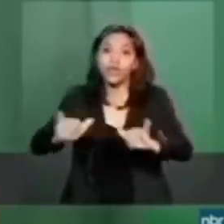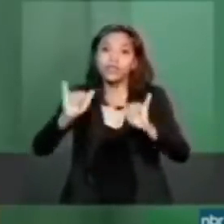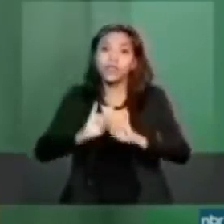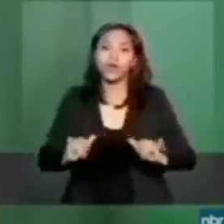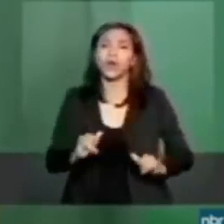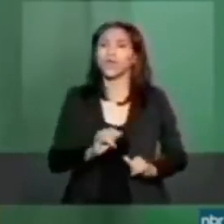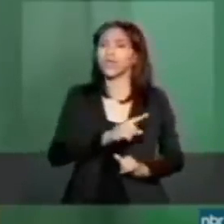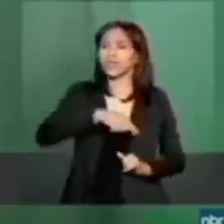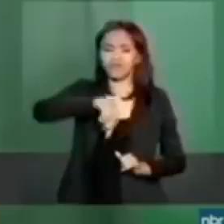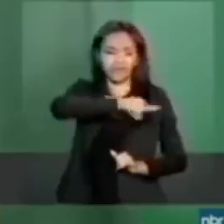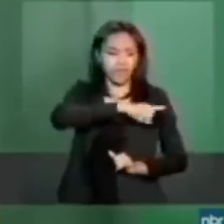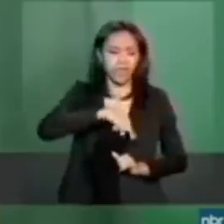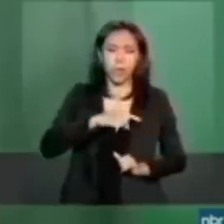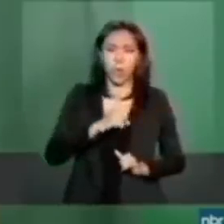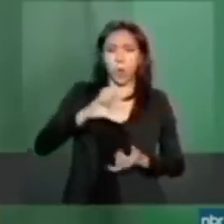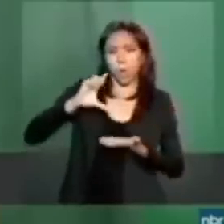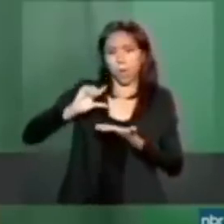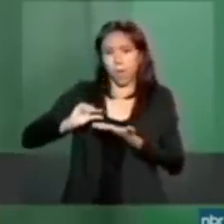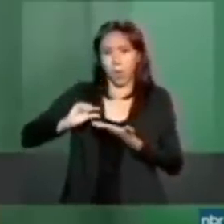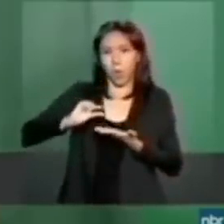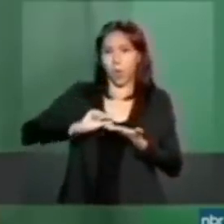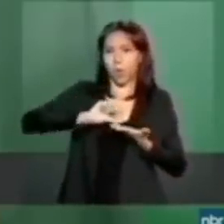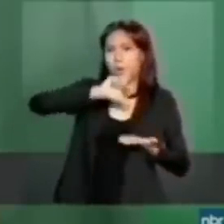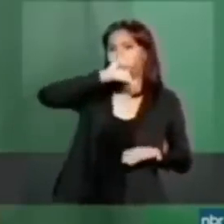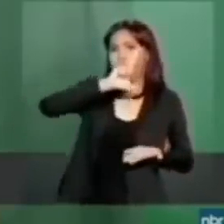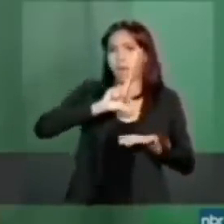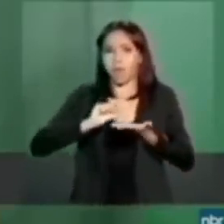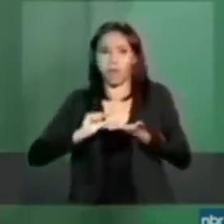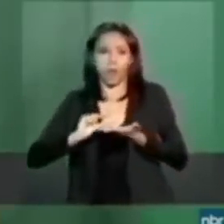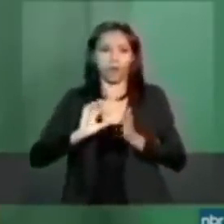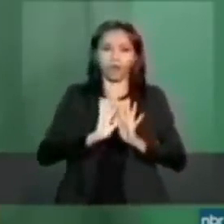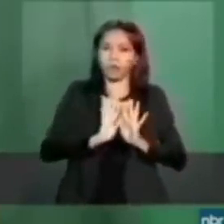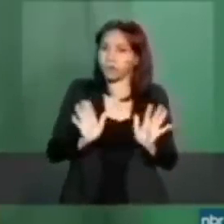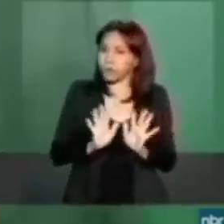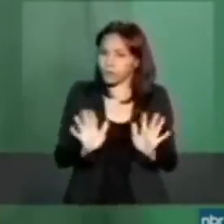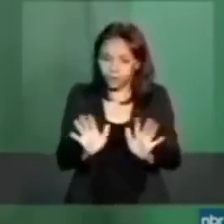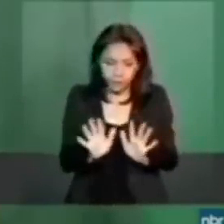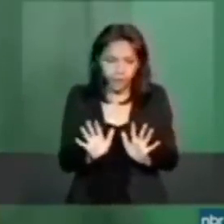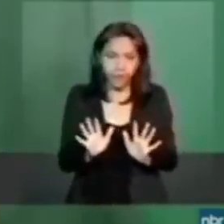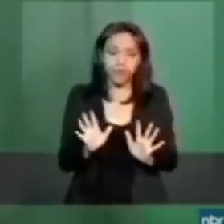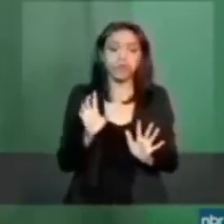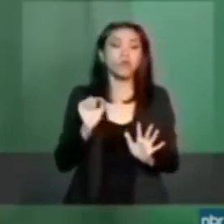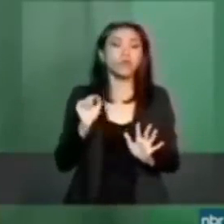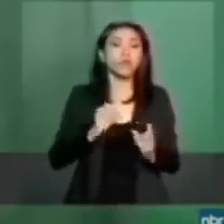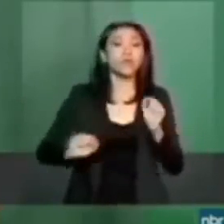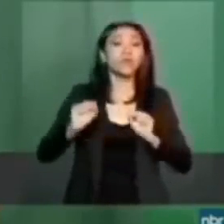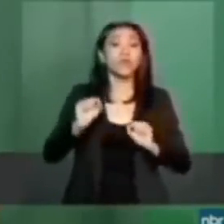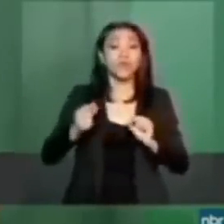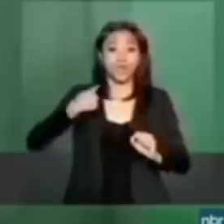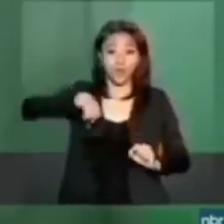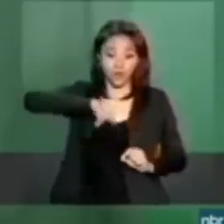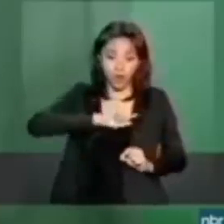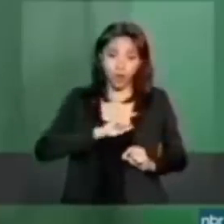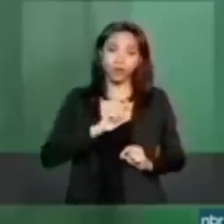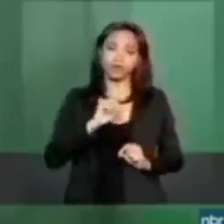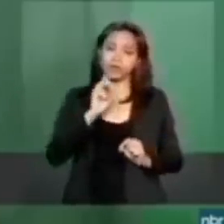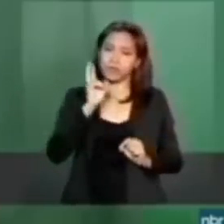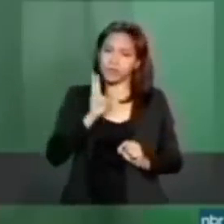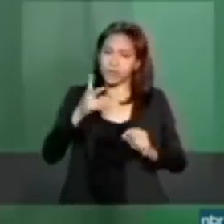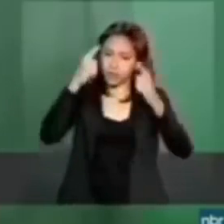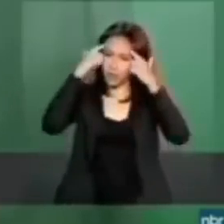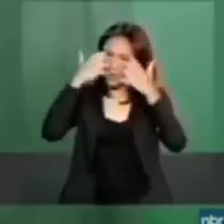terá direito a mais ou menos naquilo que nós, de maneira bastante